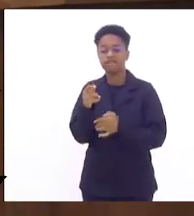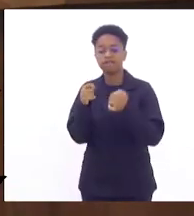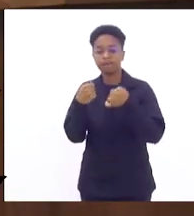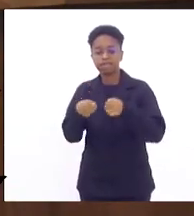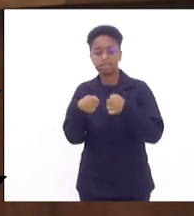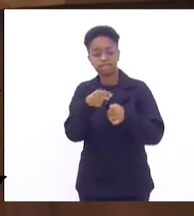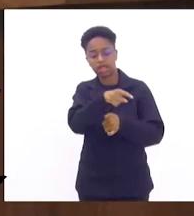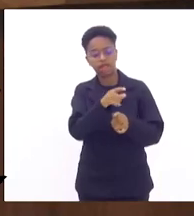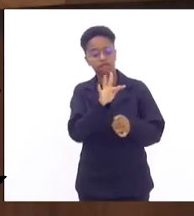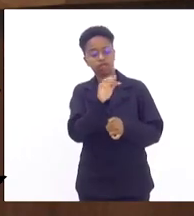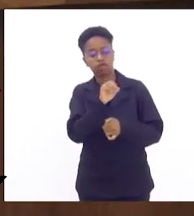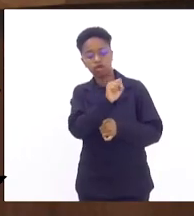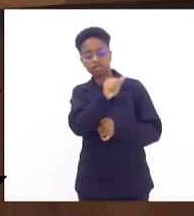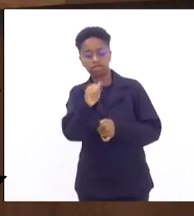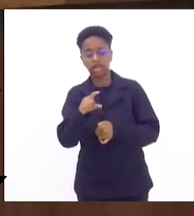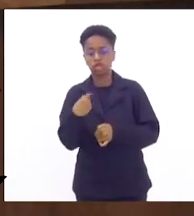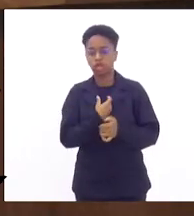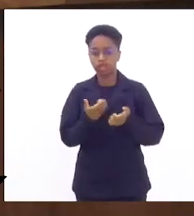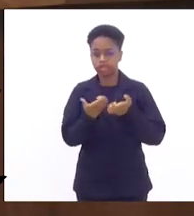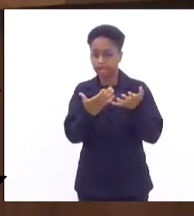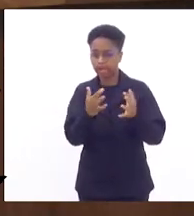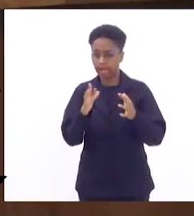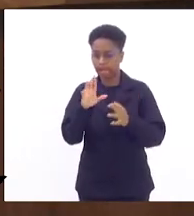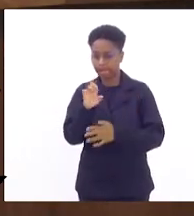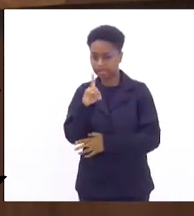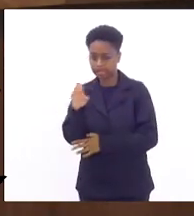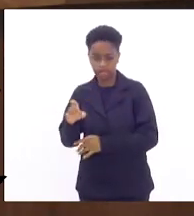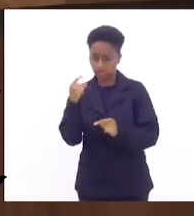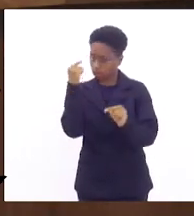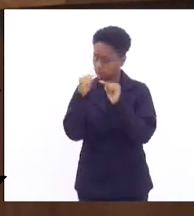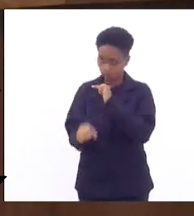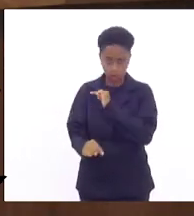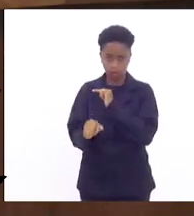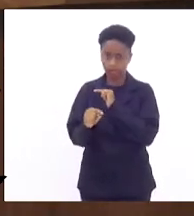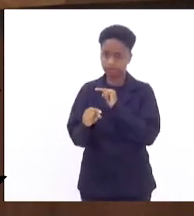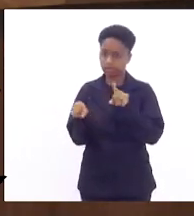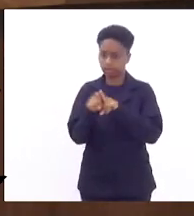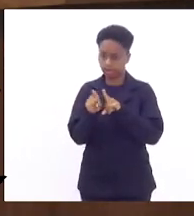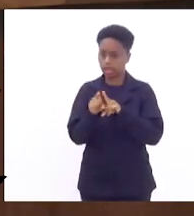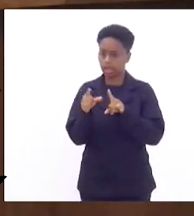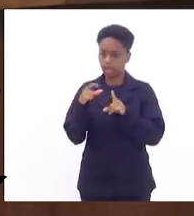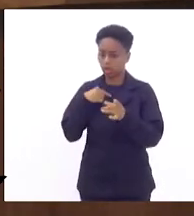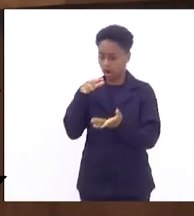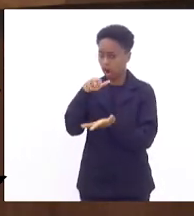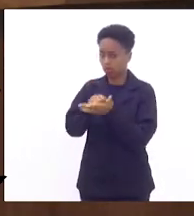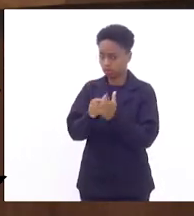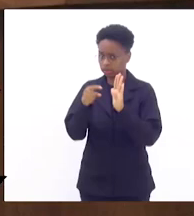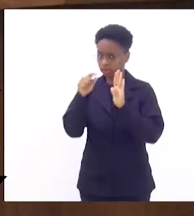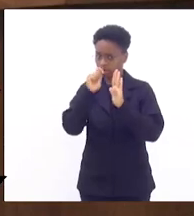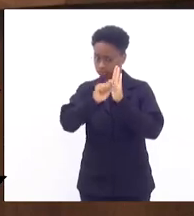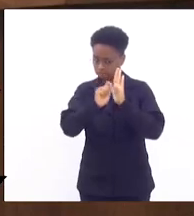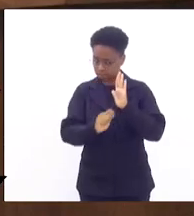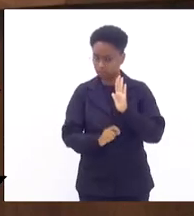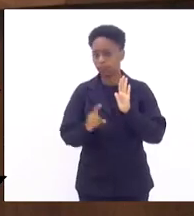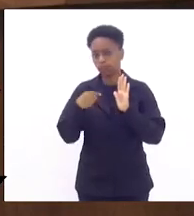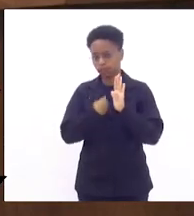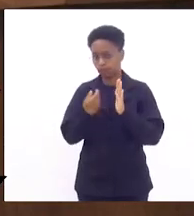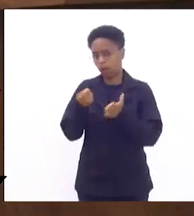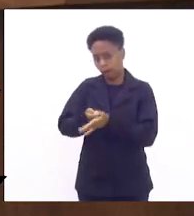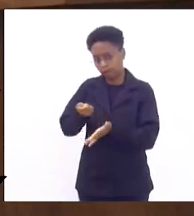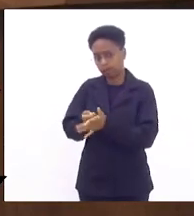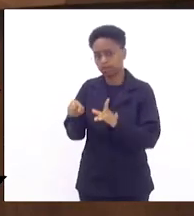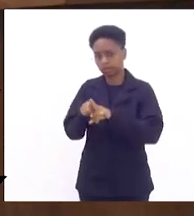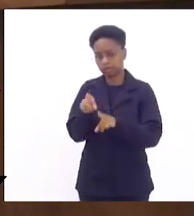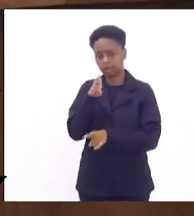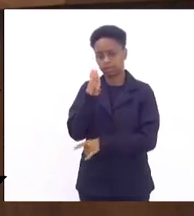e a gente disponibiliza a rede, isso não está compatível, inclusive, com a cláusula aqui que eu tenho anotado, e a gente exigiu isso na época do BNDES,